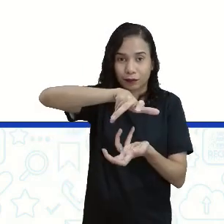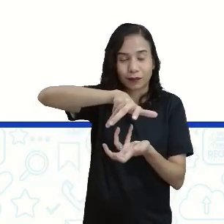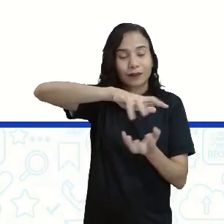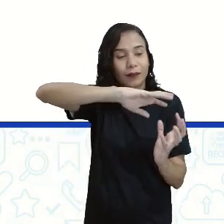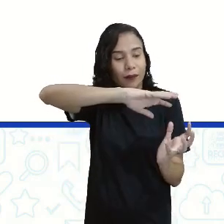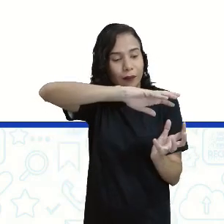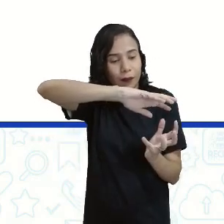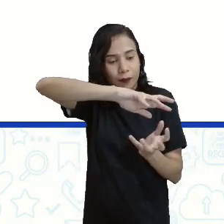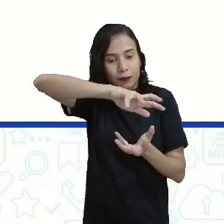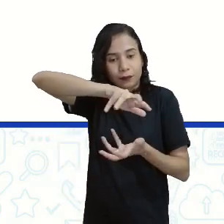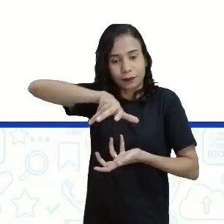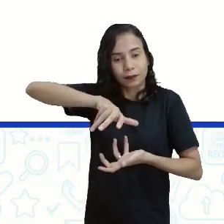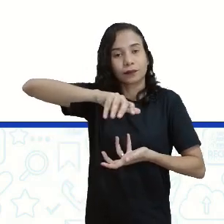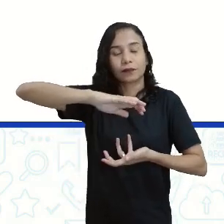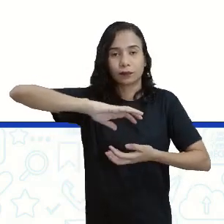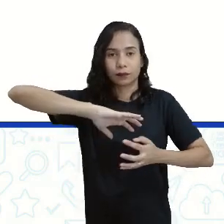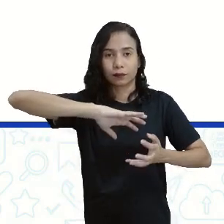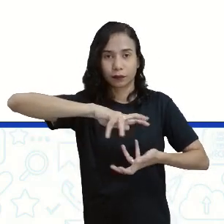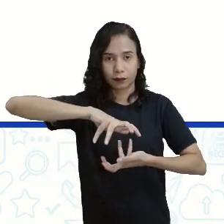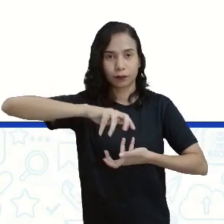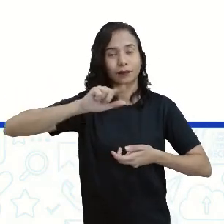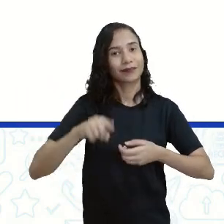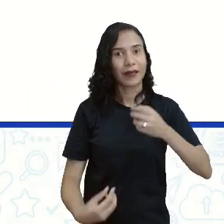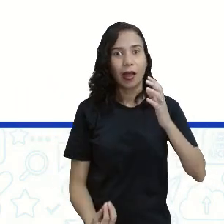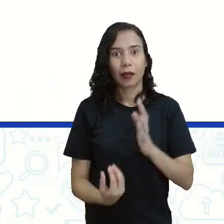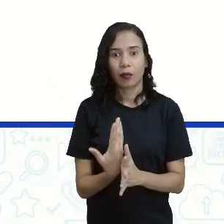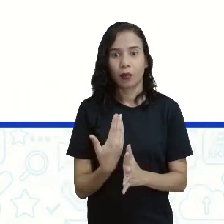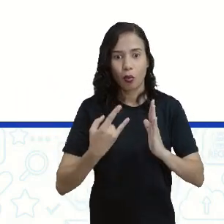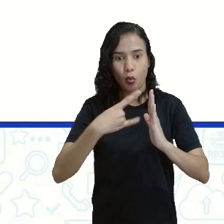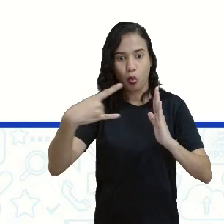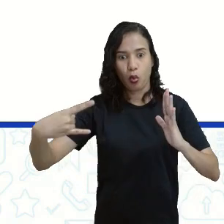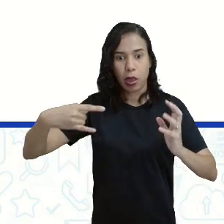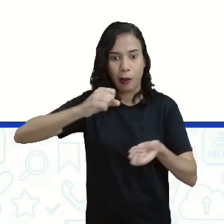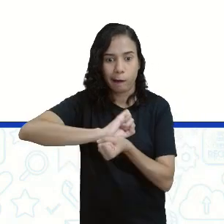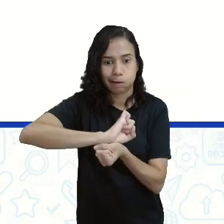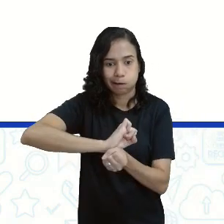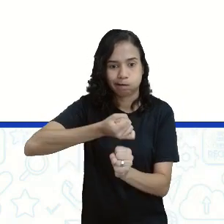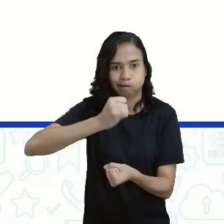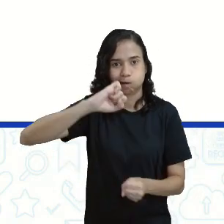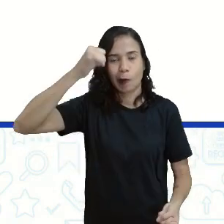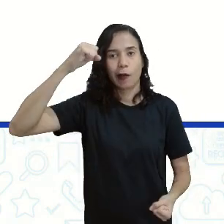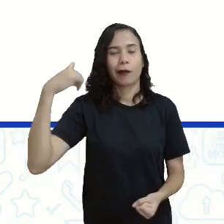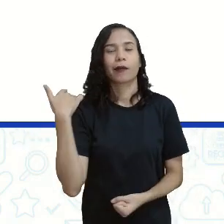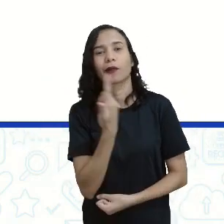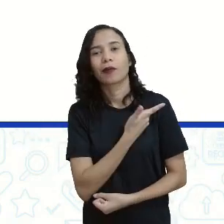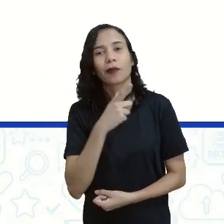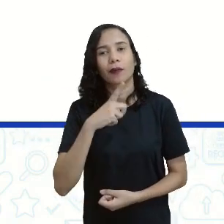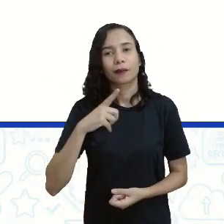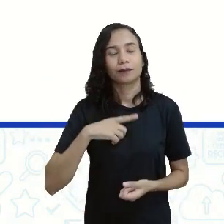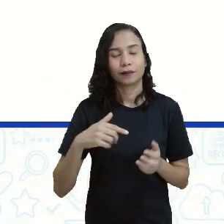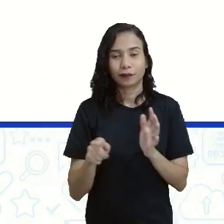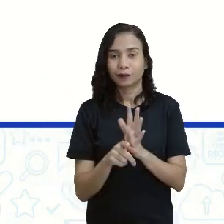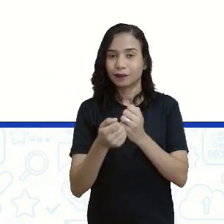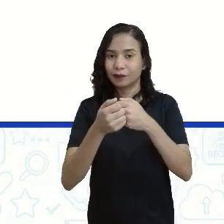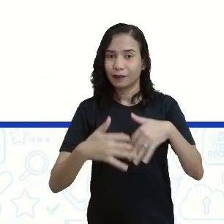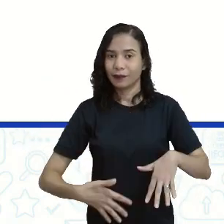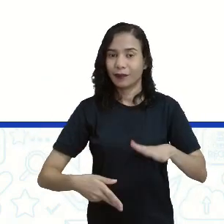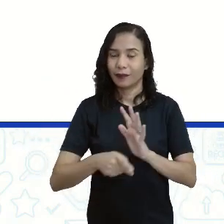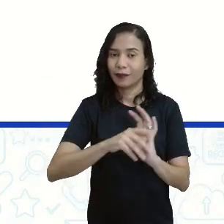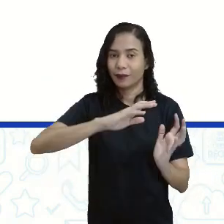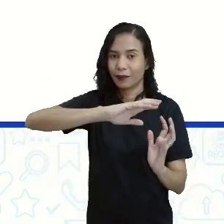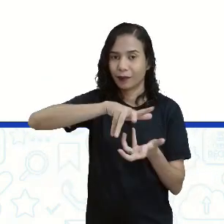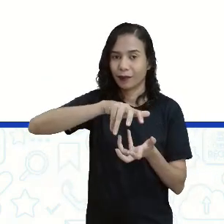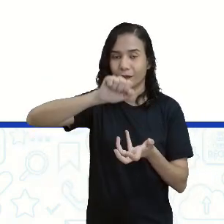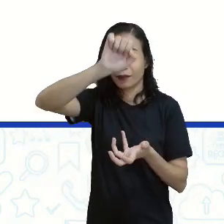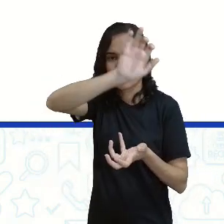né? Então, a Terra, ela funciona como um ímã gigante, né? A gente tem o nosso campo magnético geográfico,